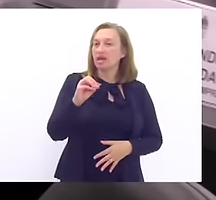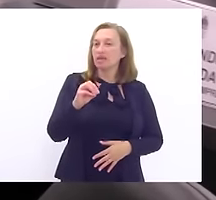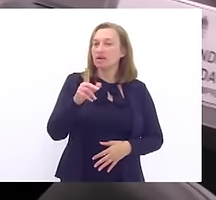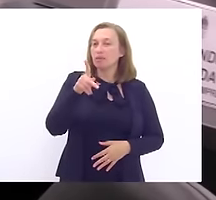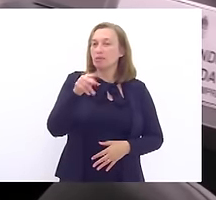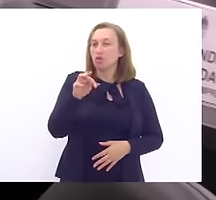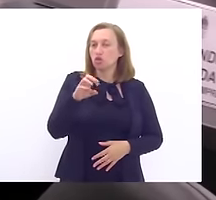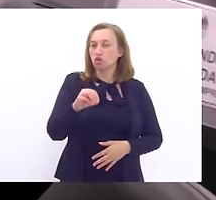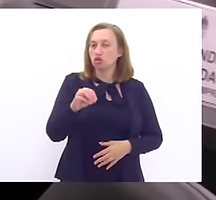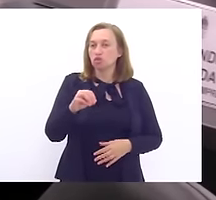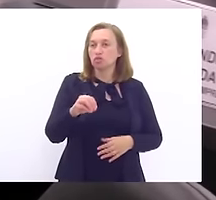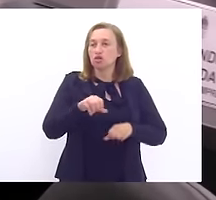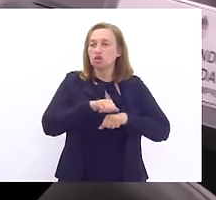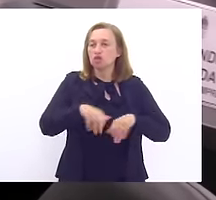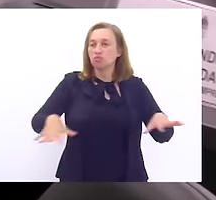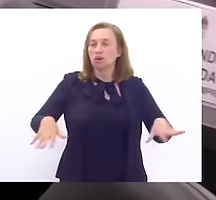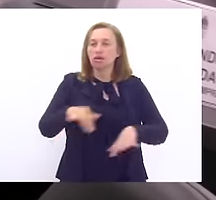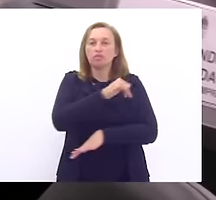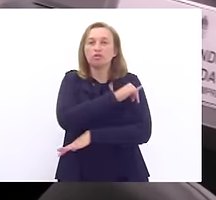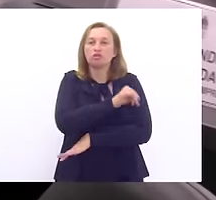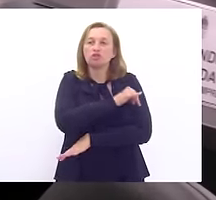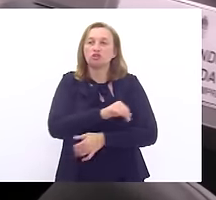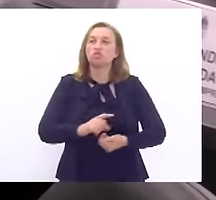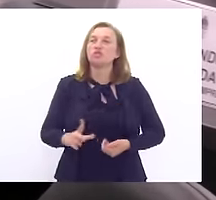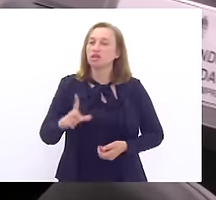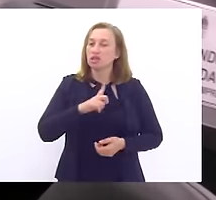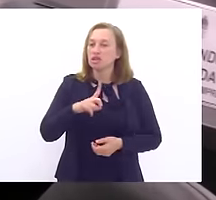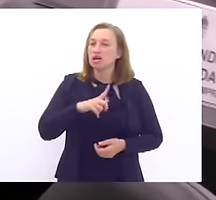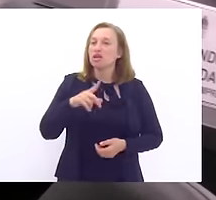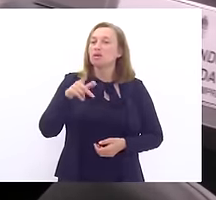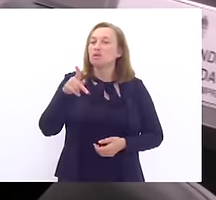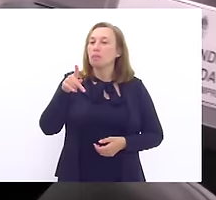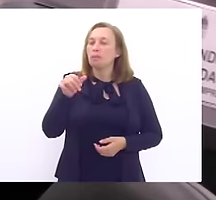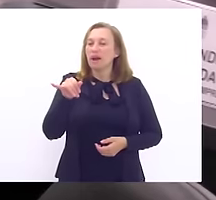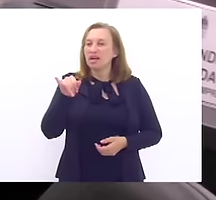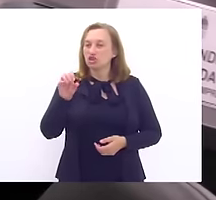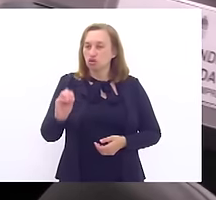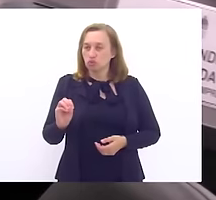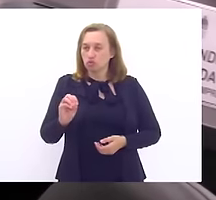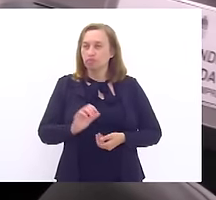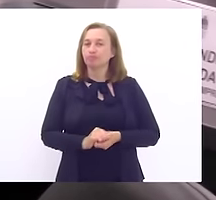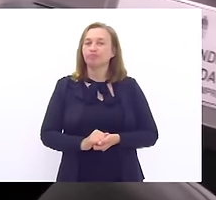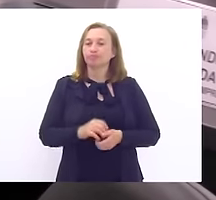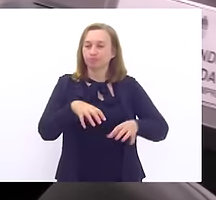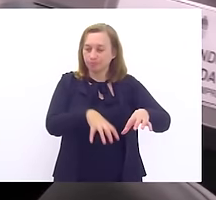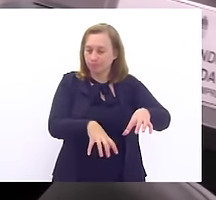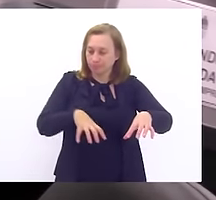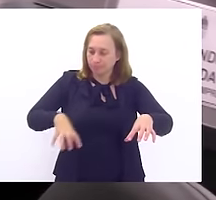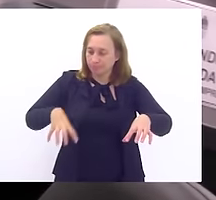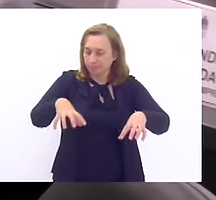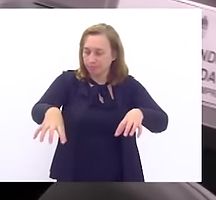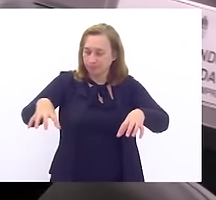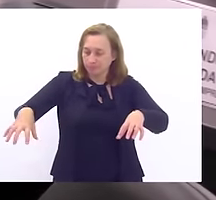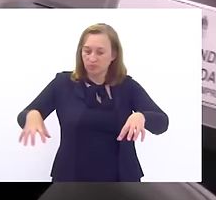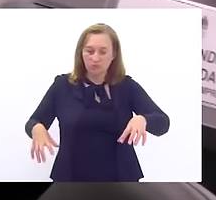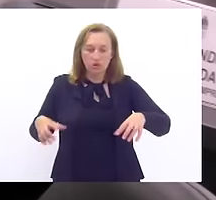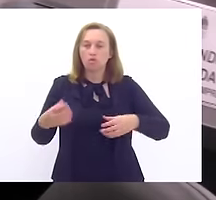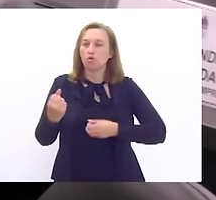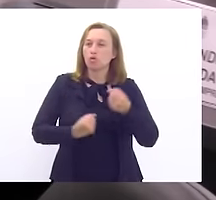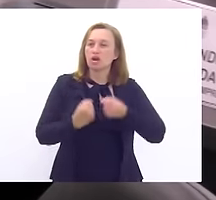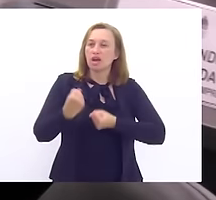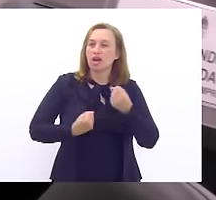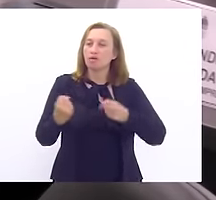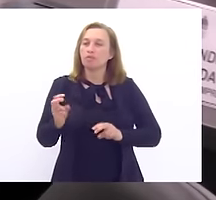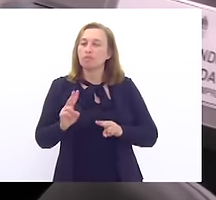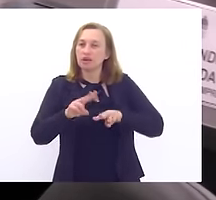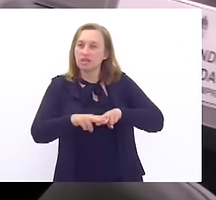espalhados pelo Rio de Janeiro todo então eu só tenho os postos regionalizados E aí o carro apreendido alguma coisa